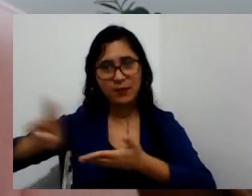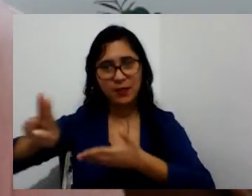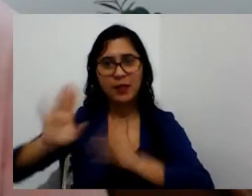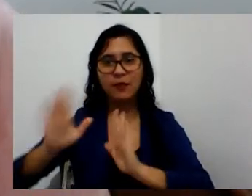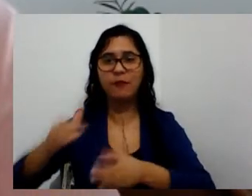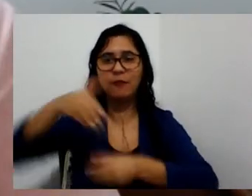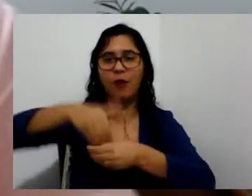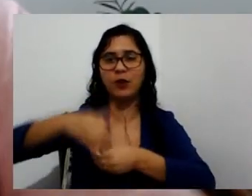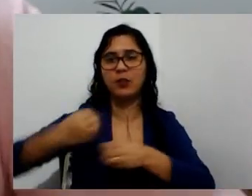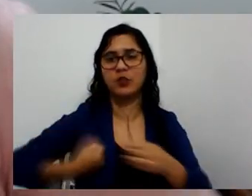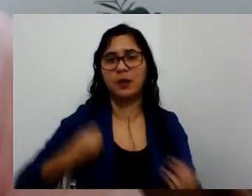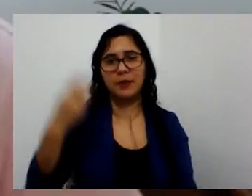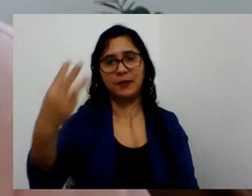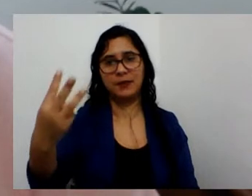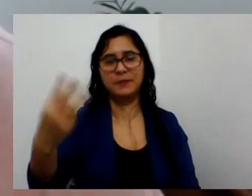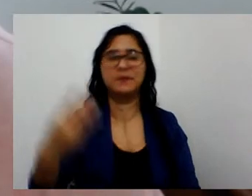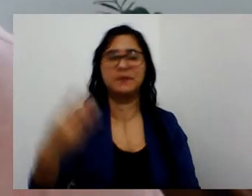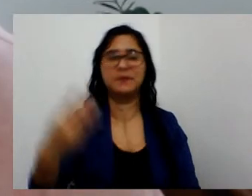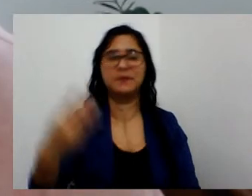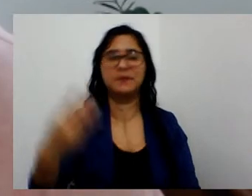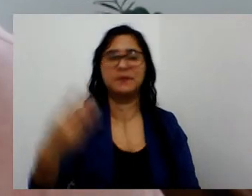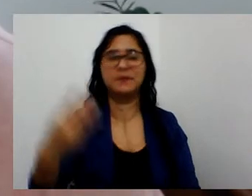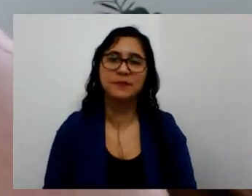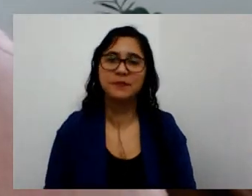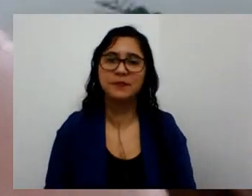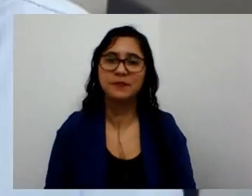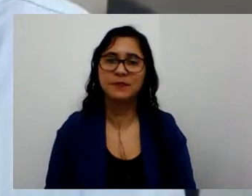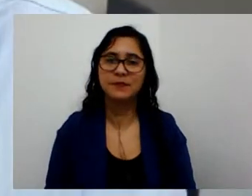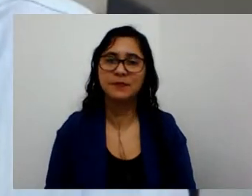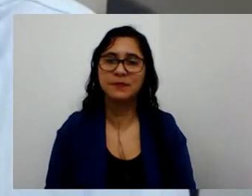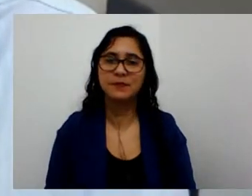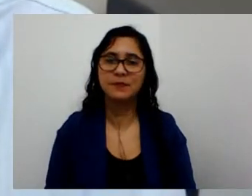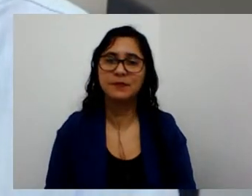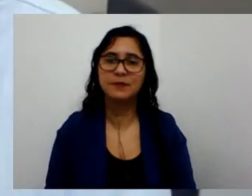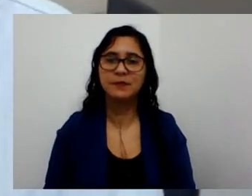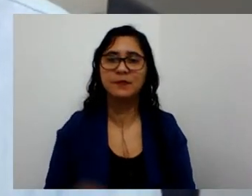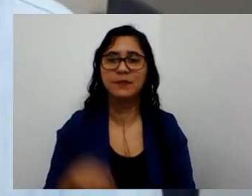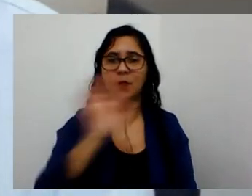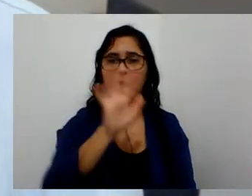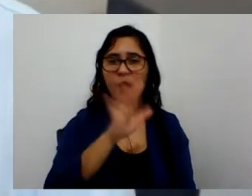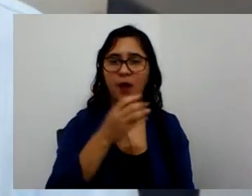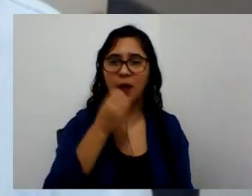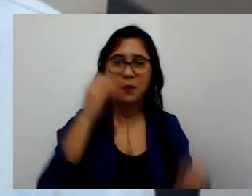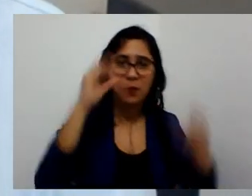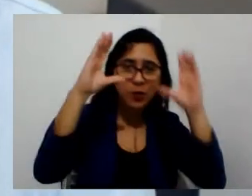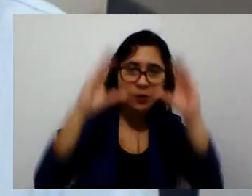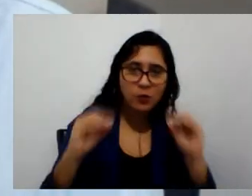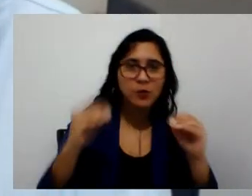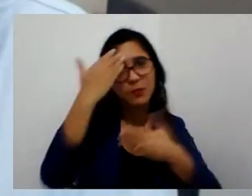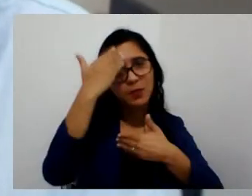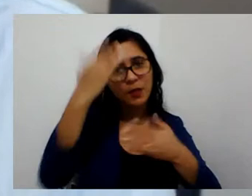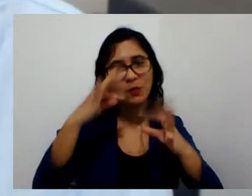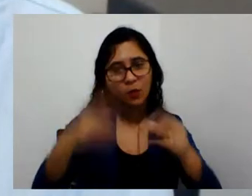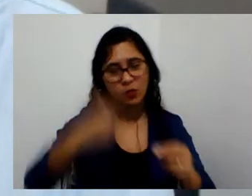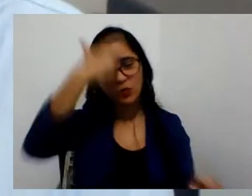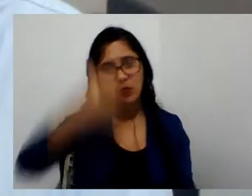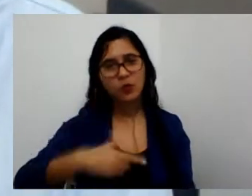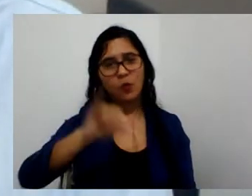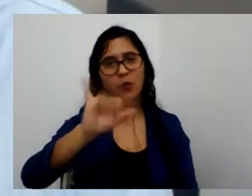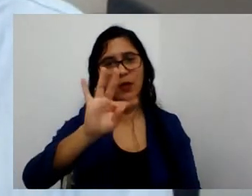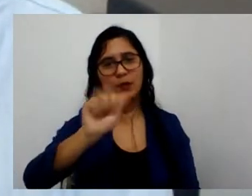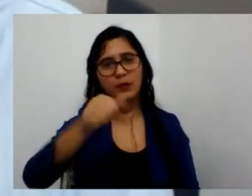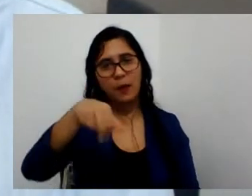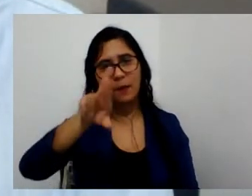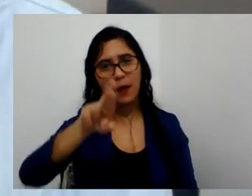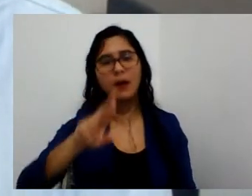3. Olá. Olá, boa noite, obrigado a todos. Eu sou Itamar, candidato a